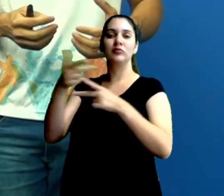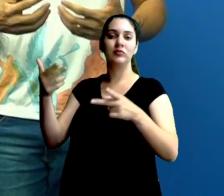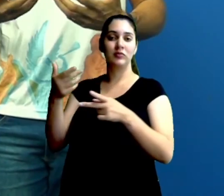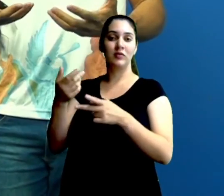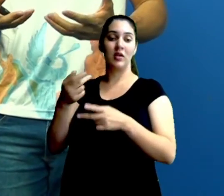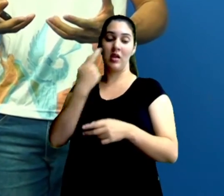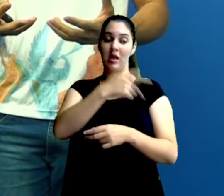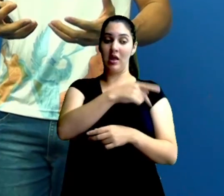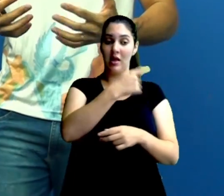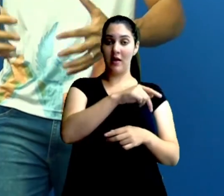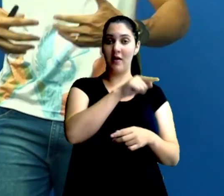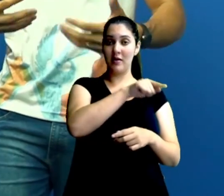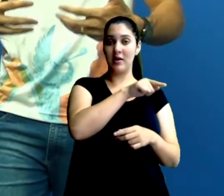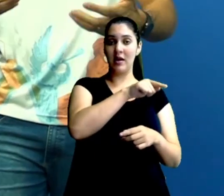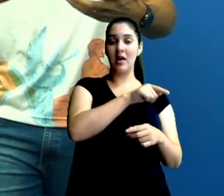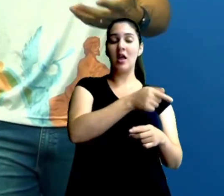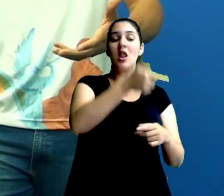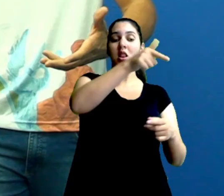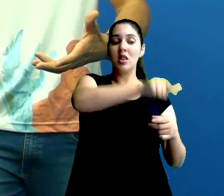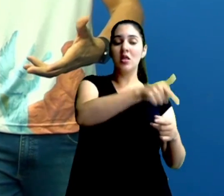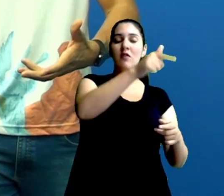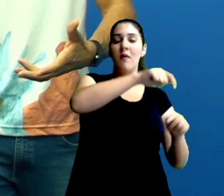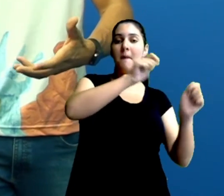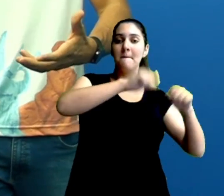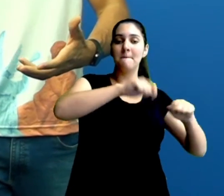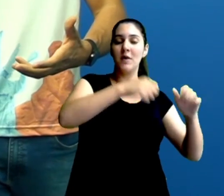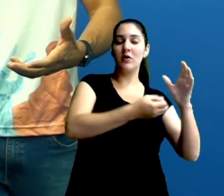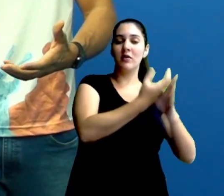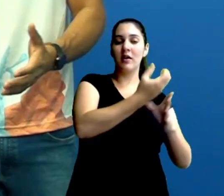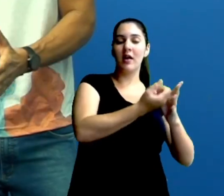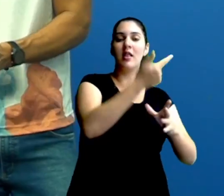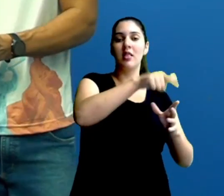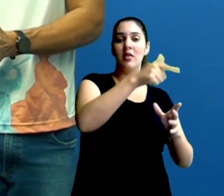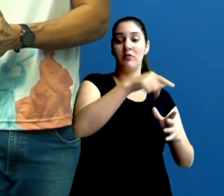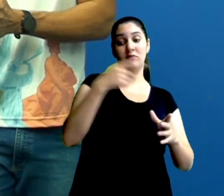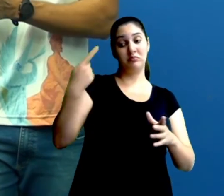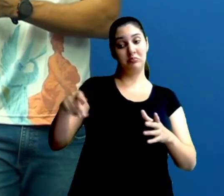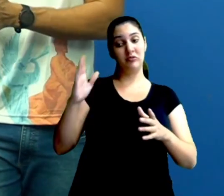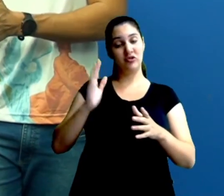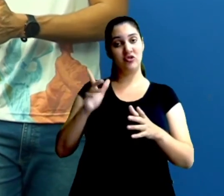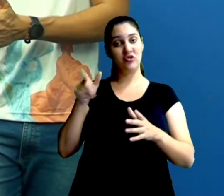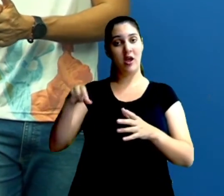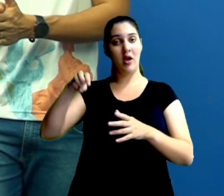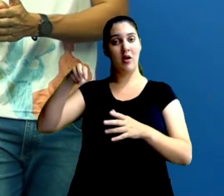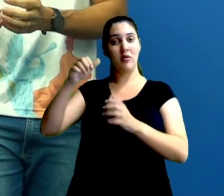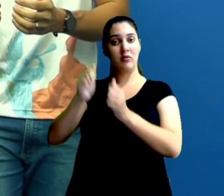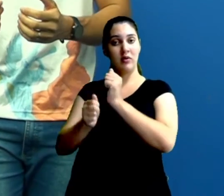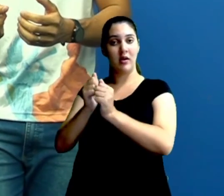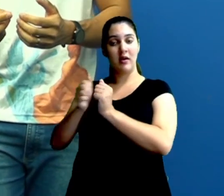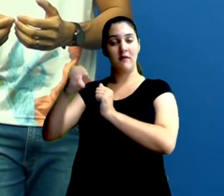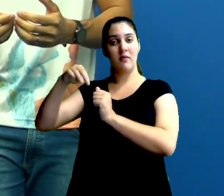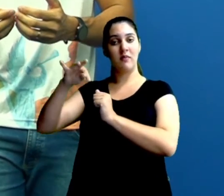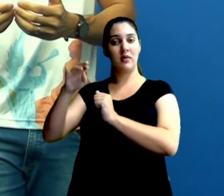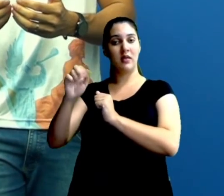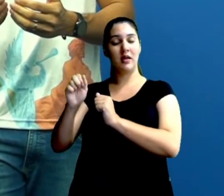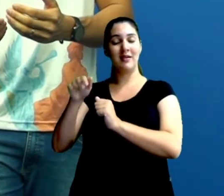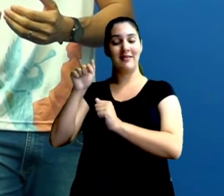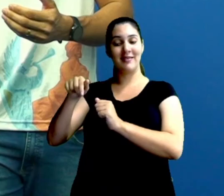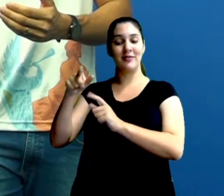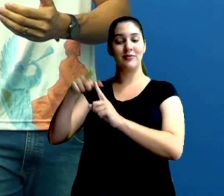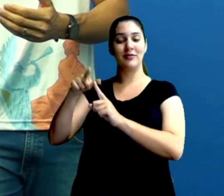ele é renovável. As plantas se renovam, né, na natureza. Já o carvão mineral é uma